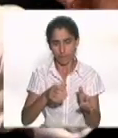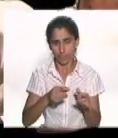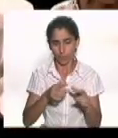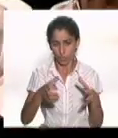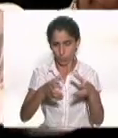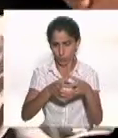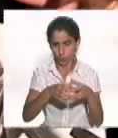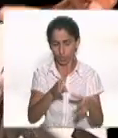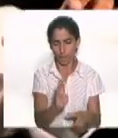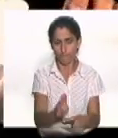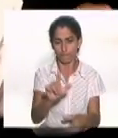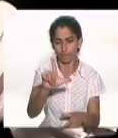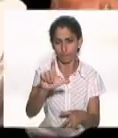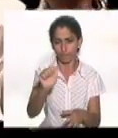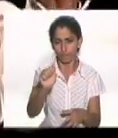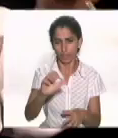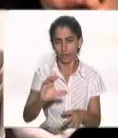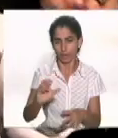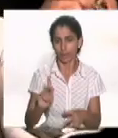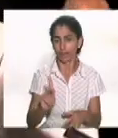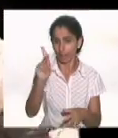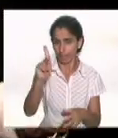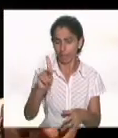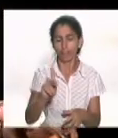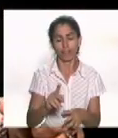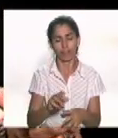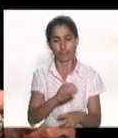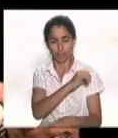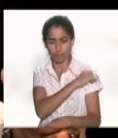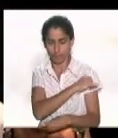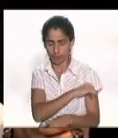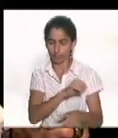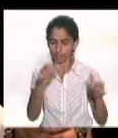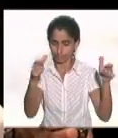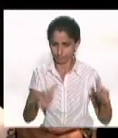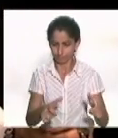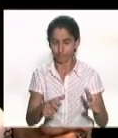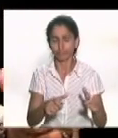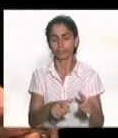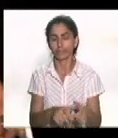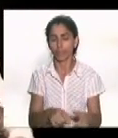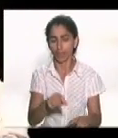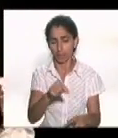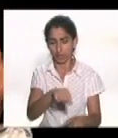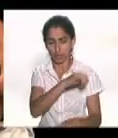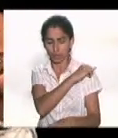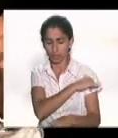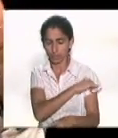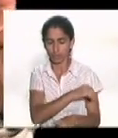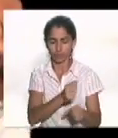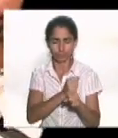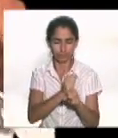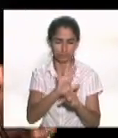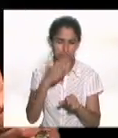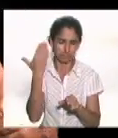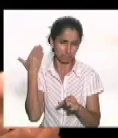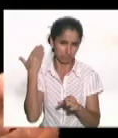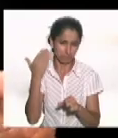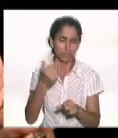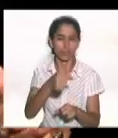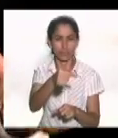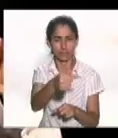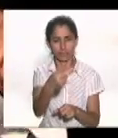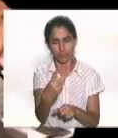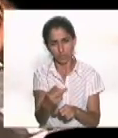estava, sabe, sob domínio brabo. Mas fizemos um baile black lá no Canecão, em 72,